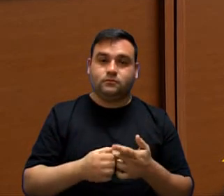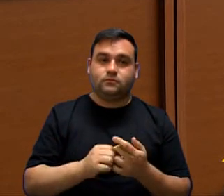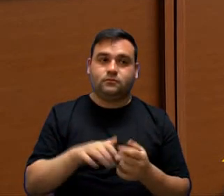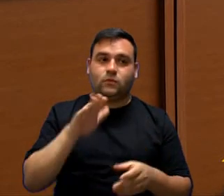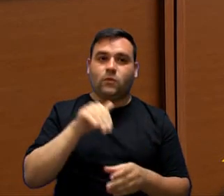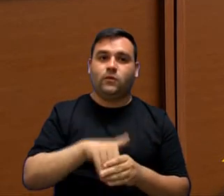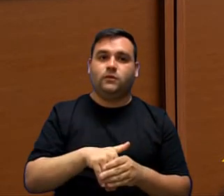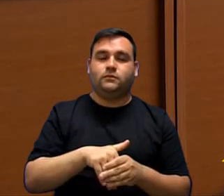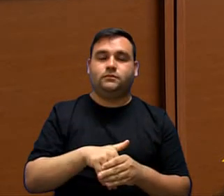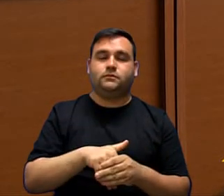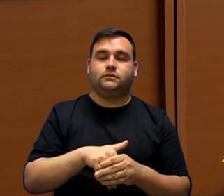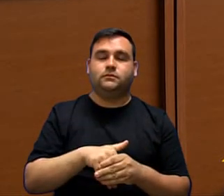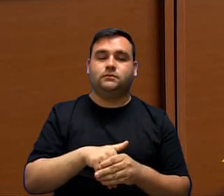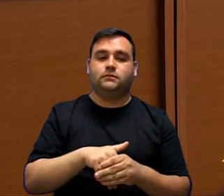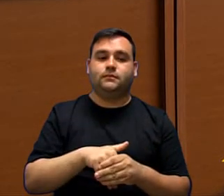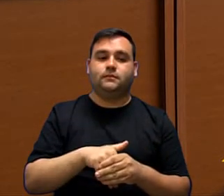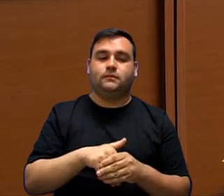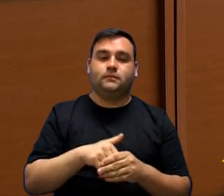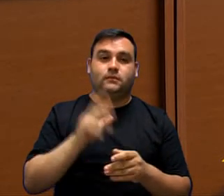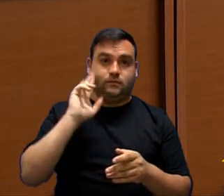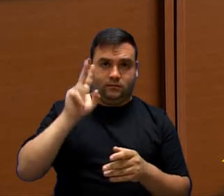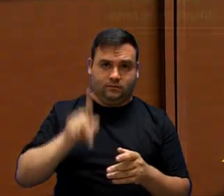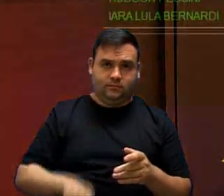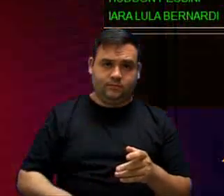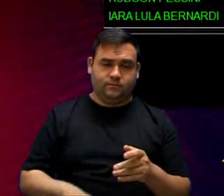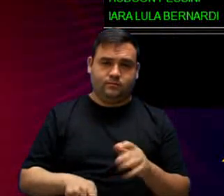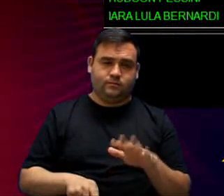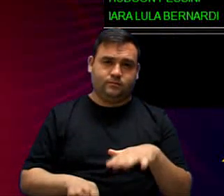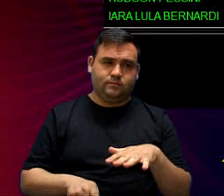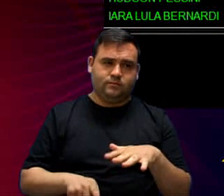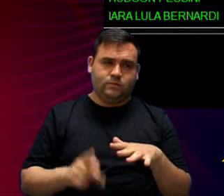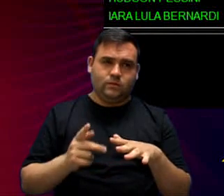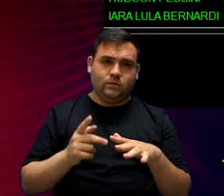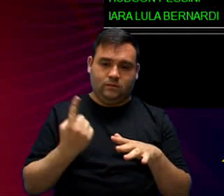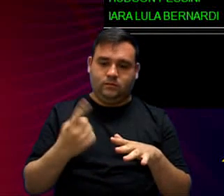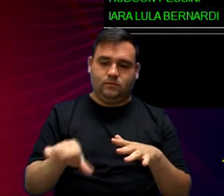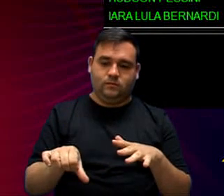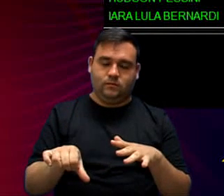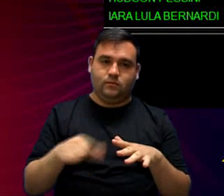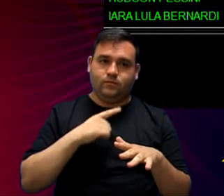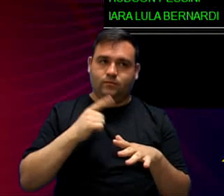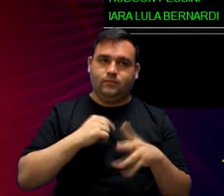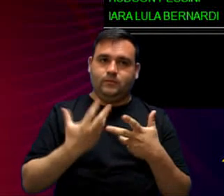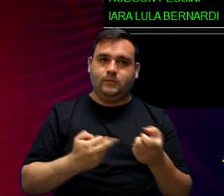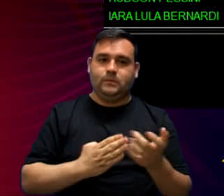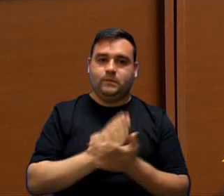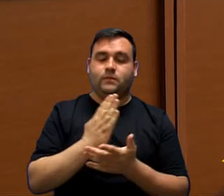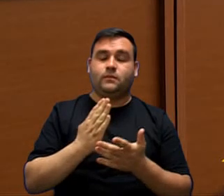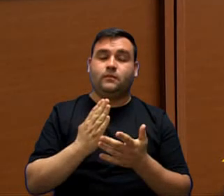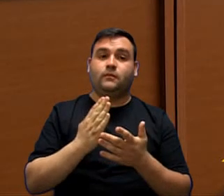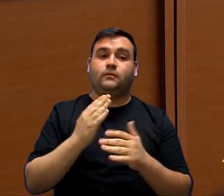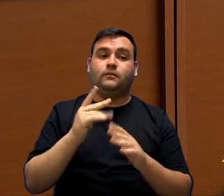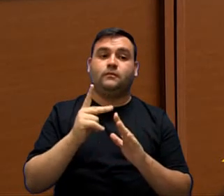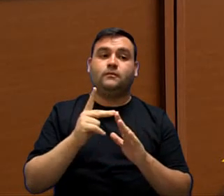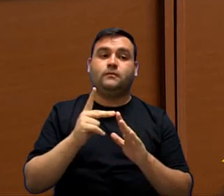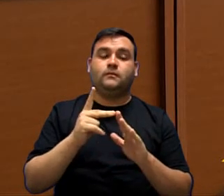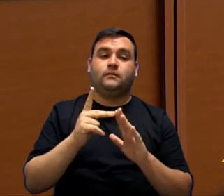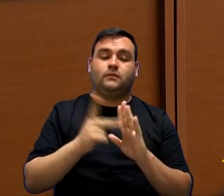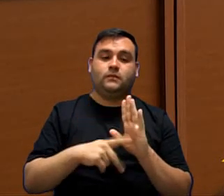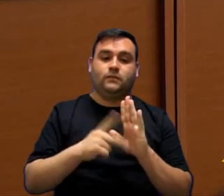Encerrada a votação. Senhor presidente. 19 votos, está aprovado, senhor presidente. O projeto discussão dois,